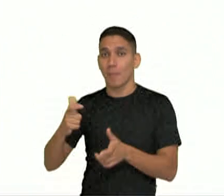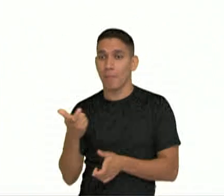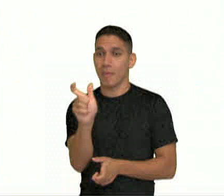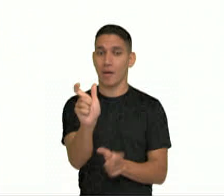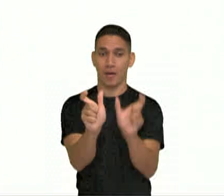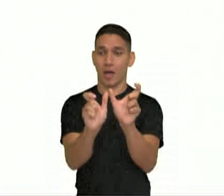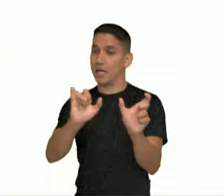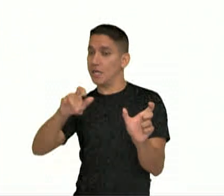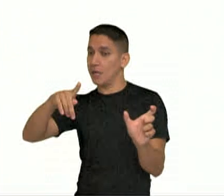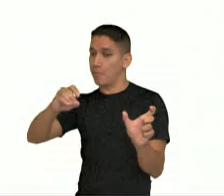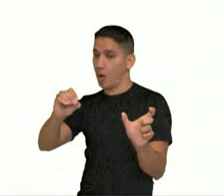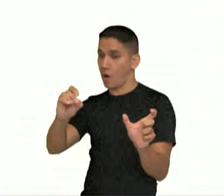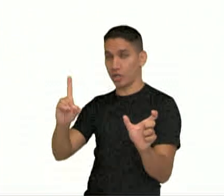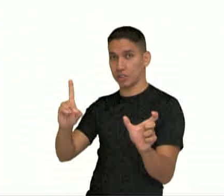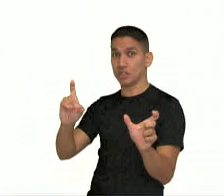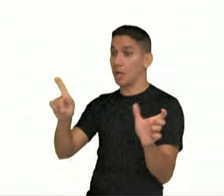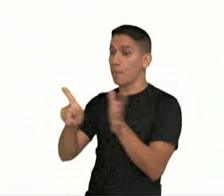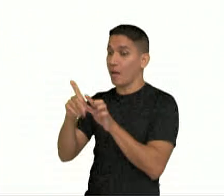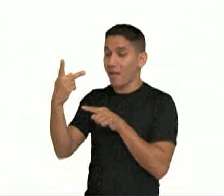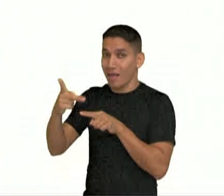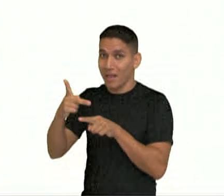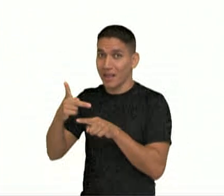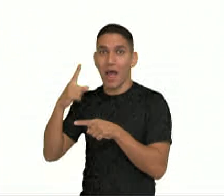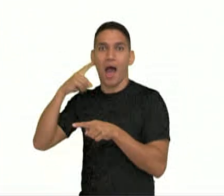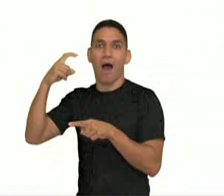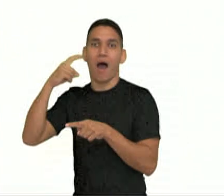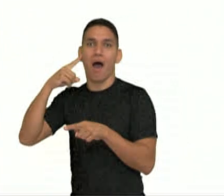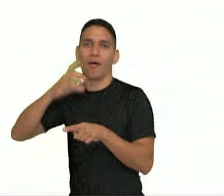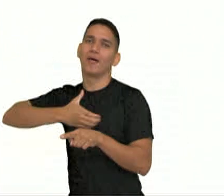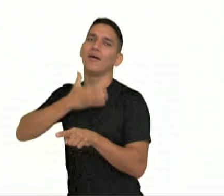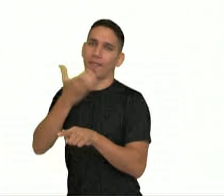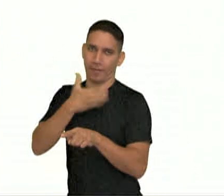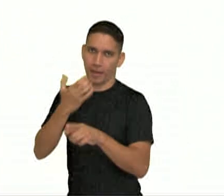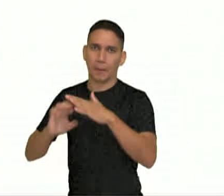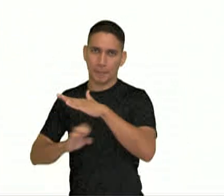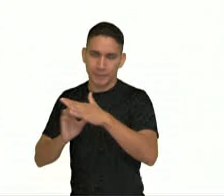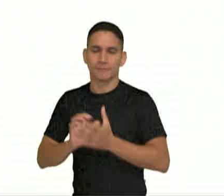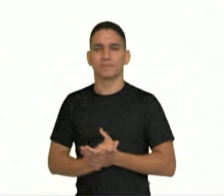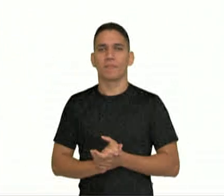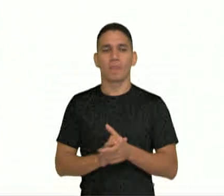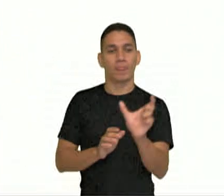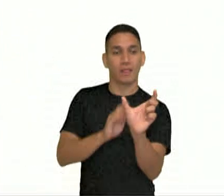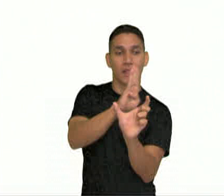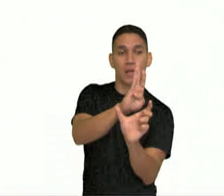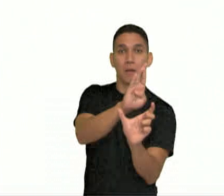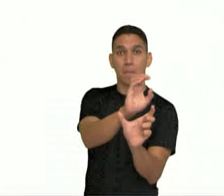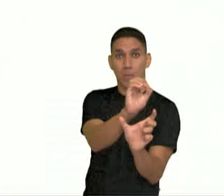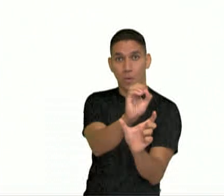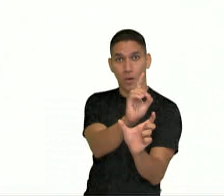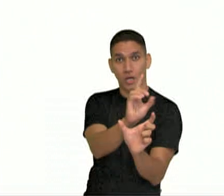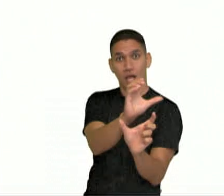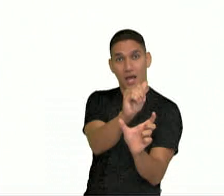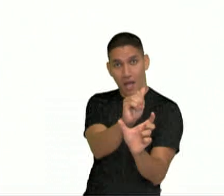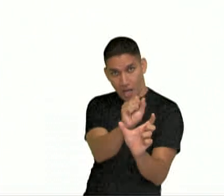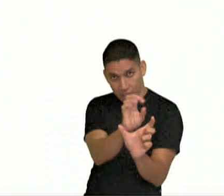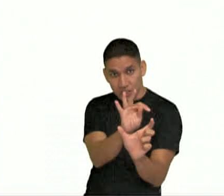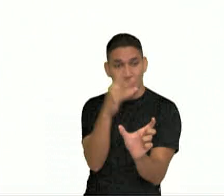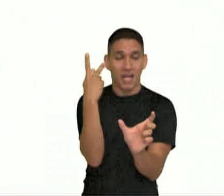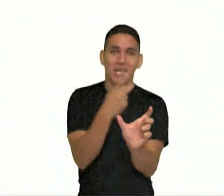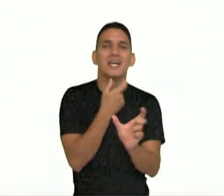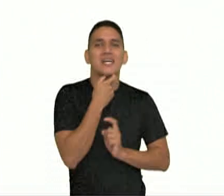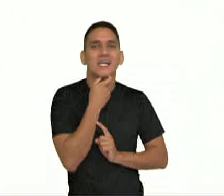iPod, dispositivo reprodutor de áudio da Apple, e o broadcast, palavra em inglês que